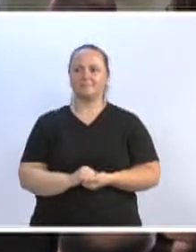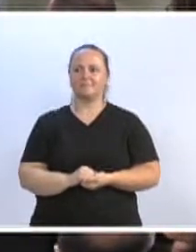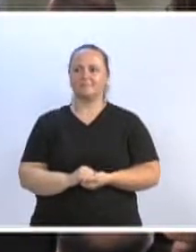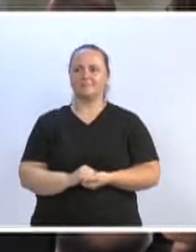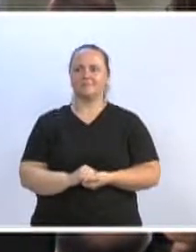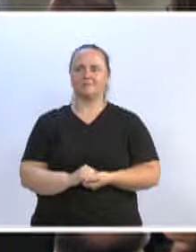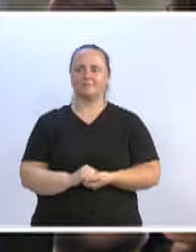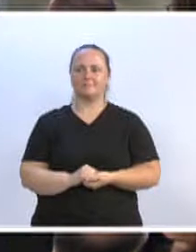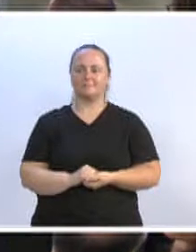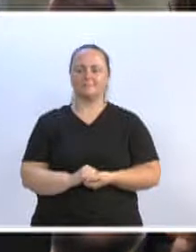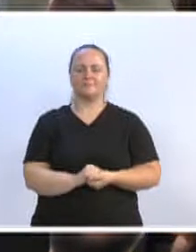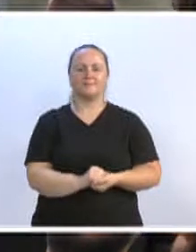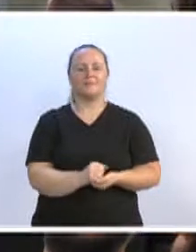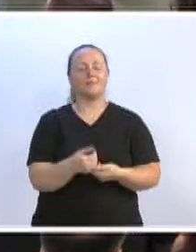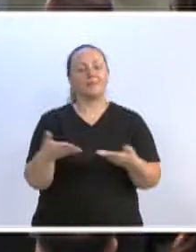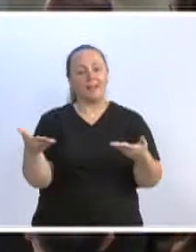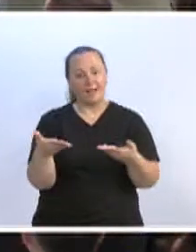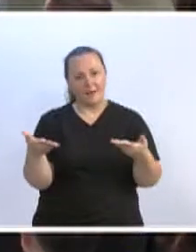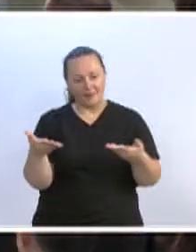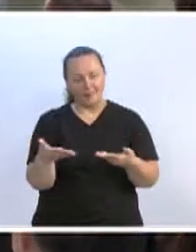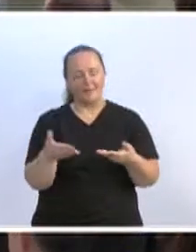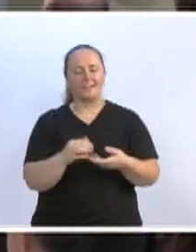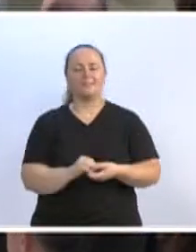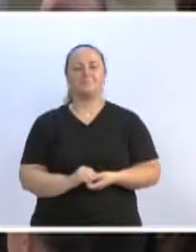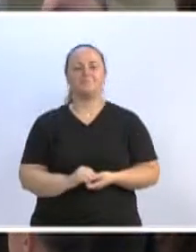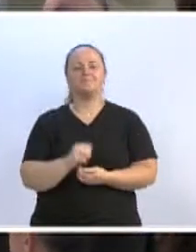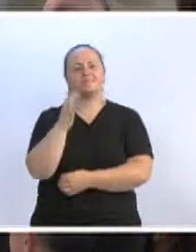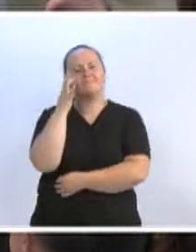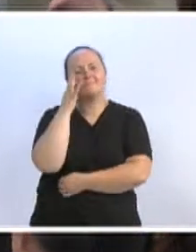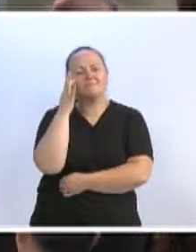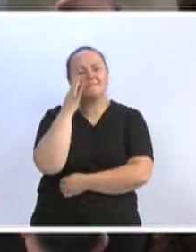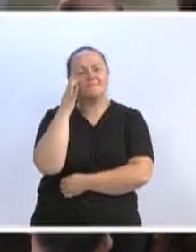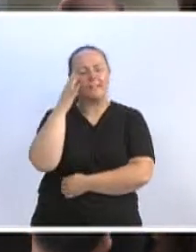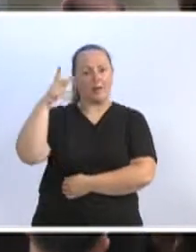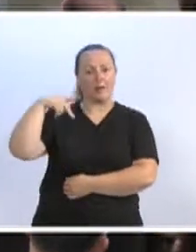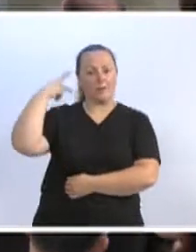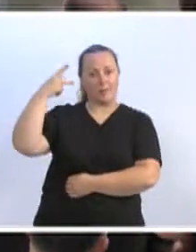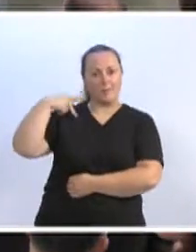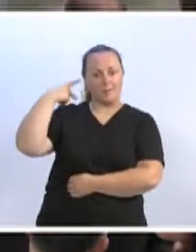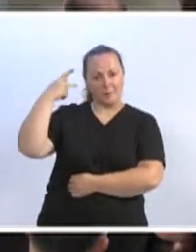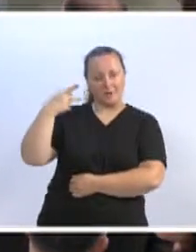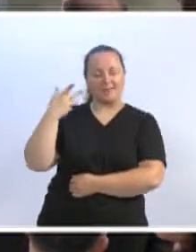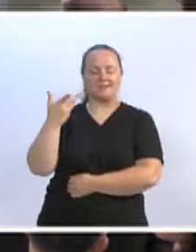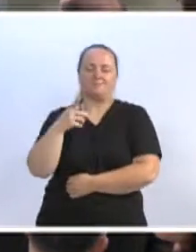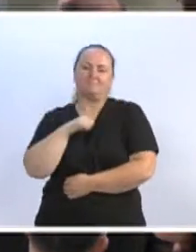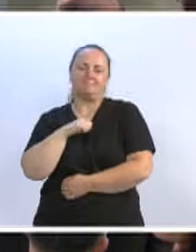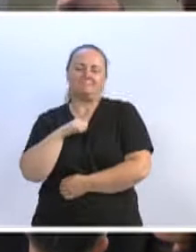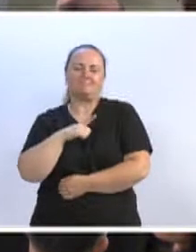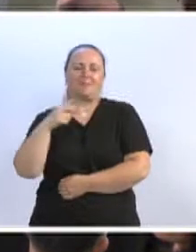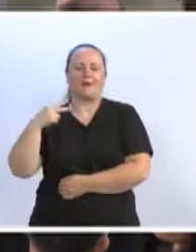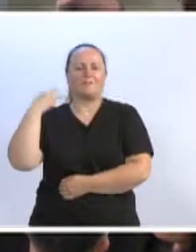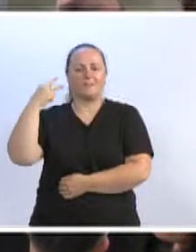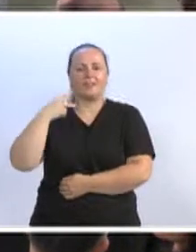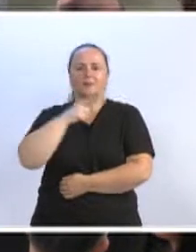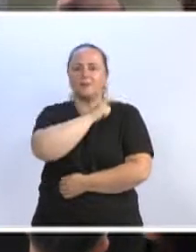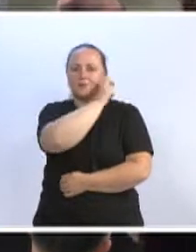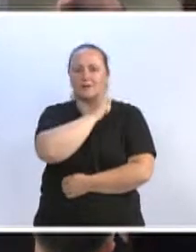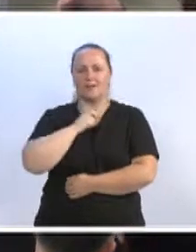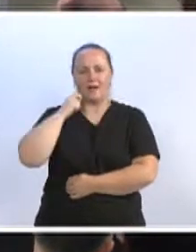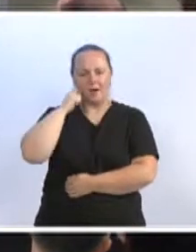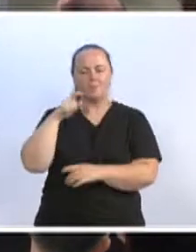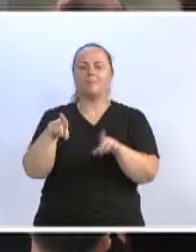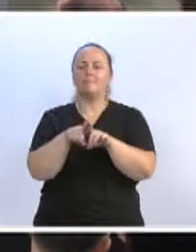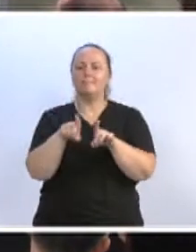Vamos então nessa sequência ouvir os políticos primeiro, né? E nós temos aqui o nosso colega vereador Ricardo Alba, que também